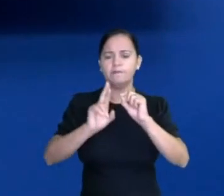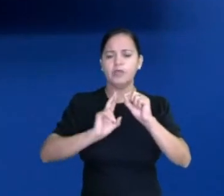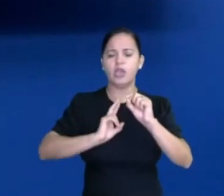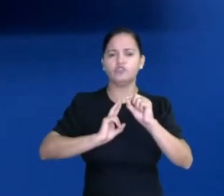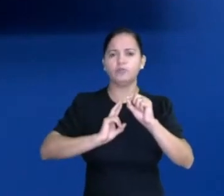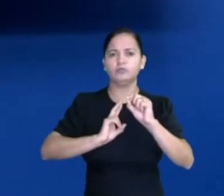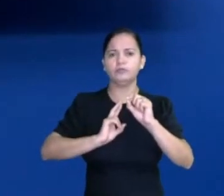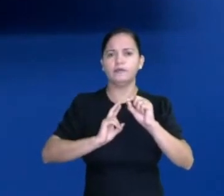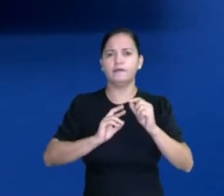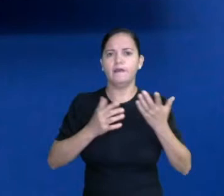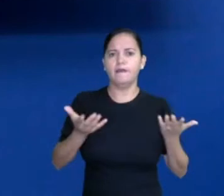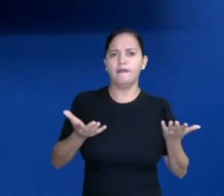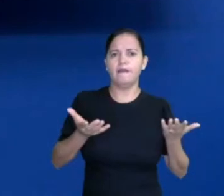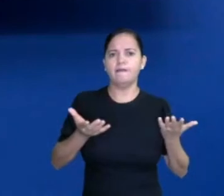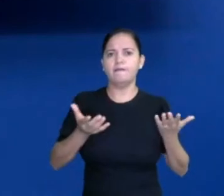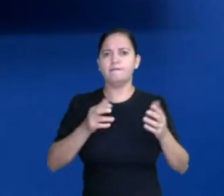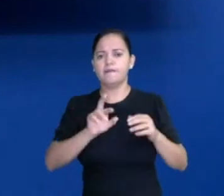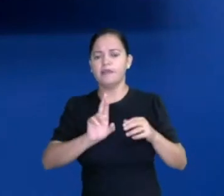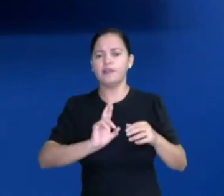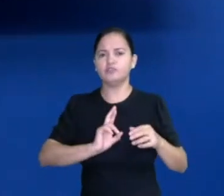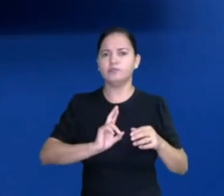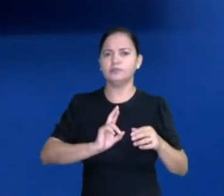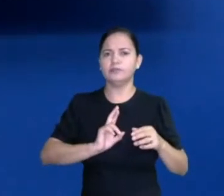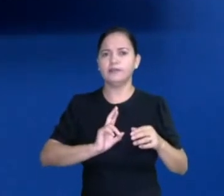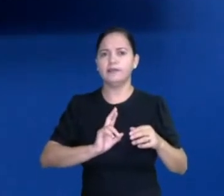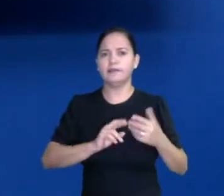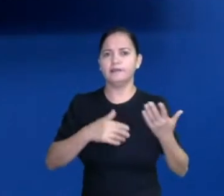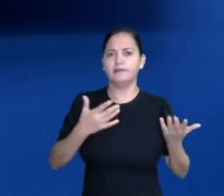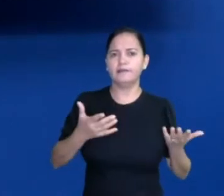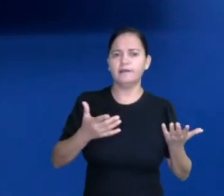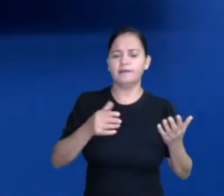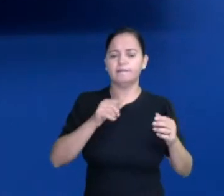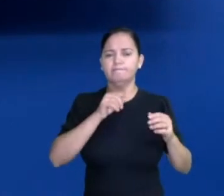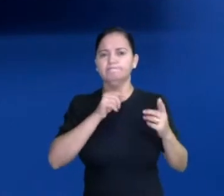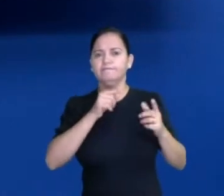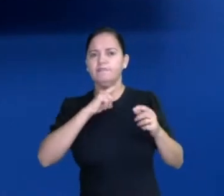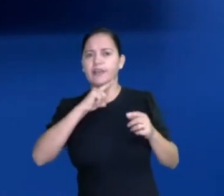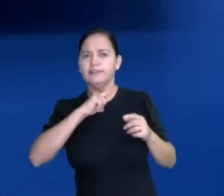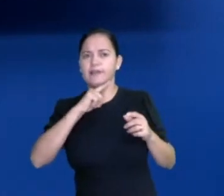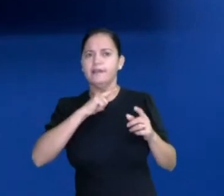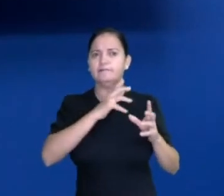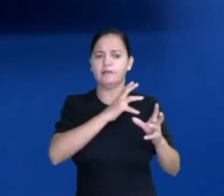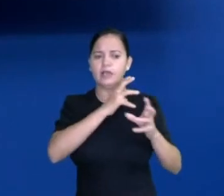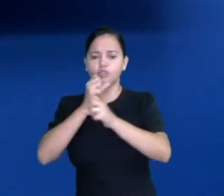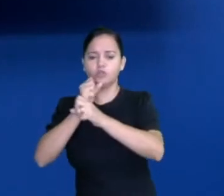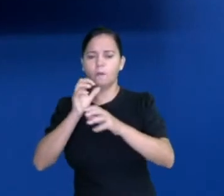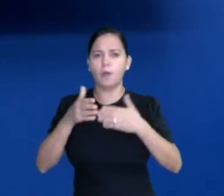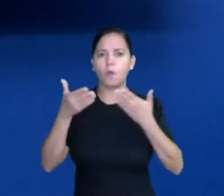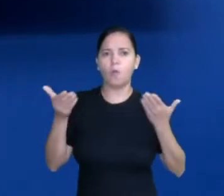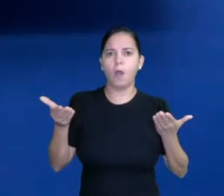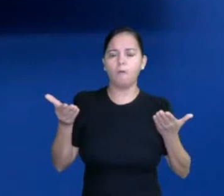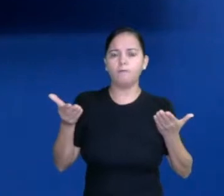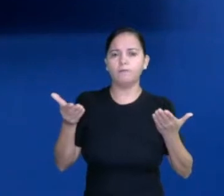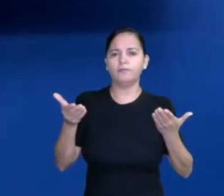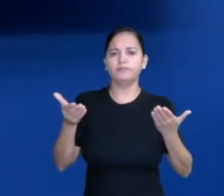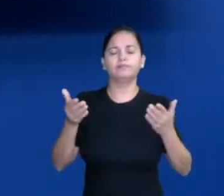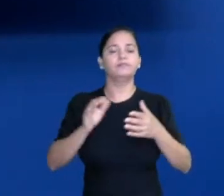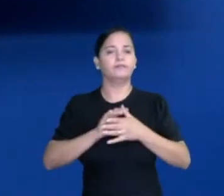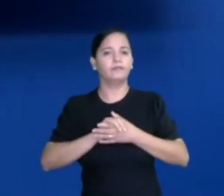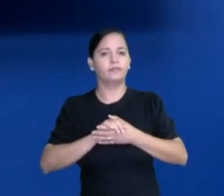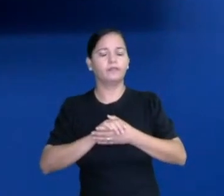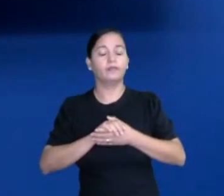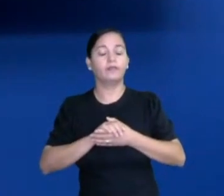preciso fazer? Quem vai me dizer que operação eu preciso fazer, né? Mais